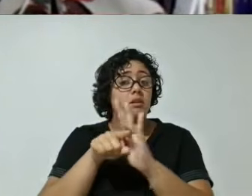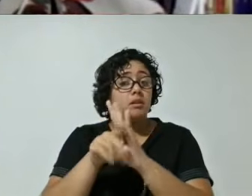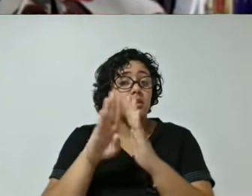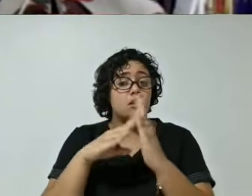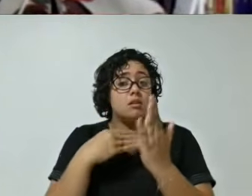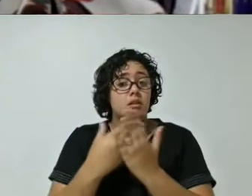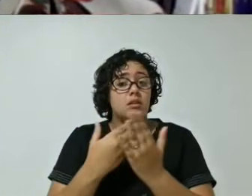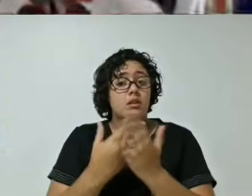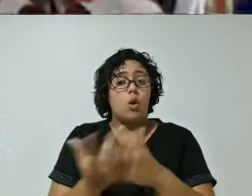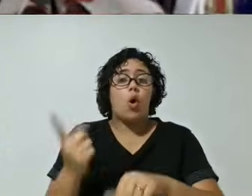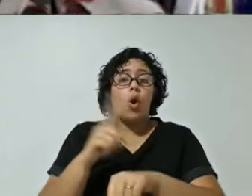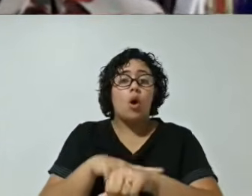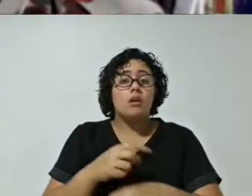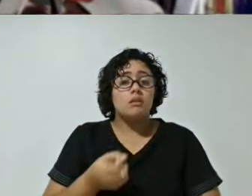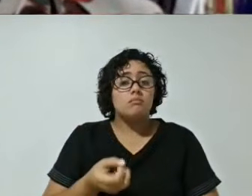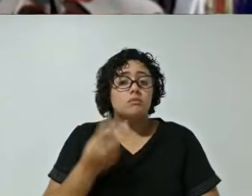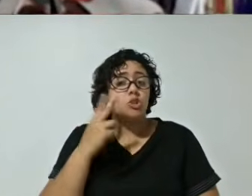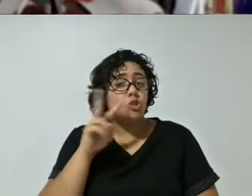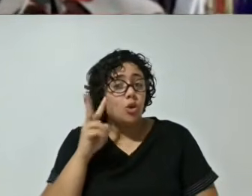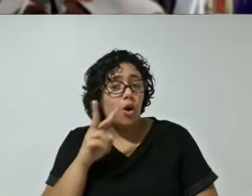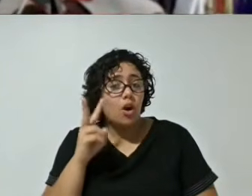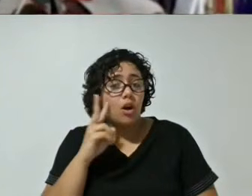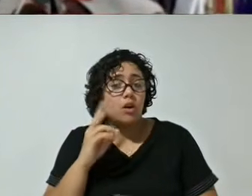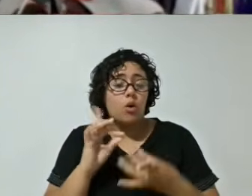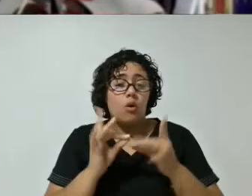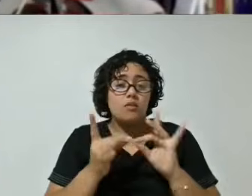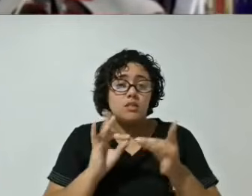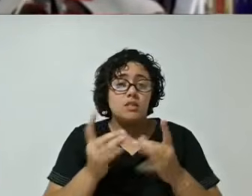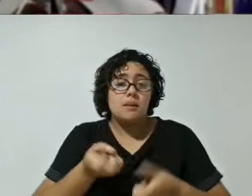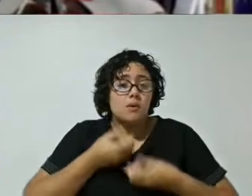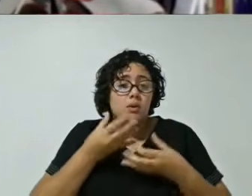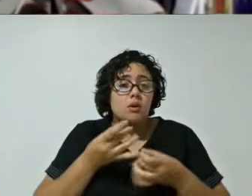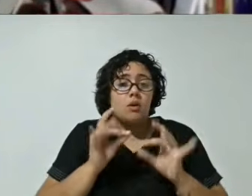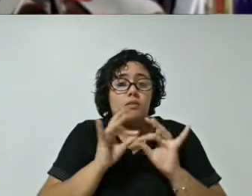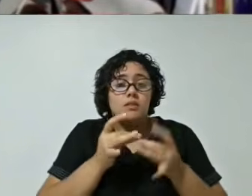Conto, oficinas de poesia, oficina de arte e também as sessões de vídeo.